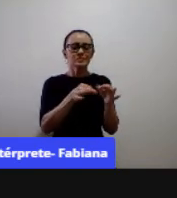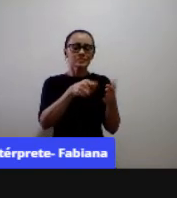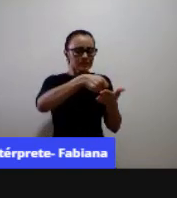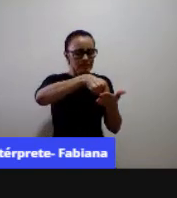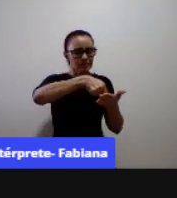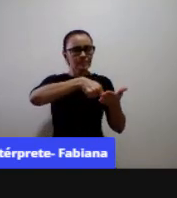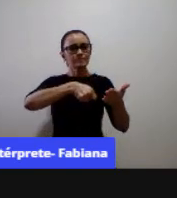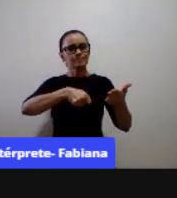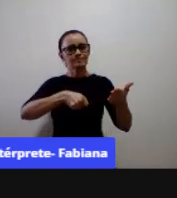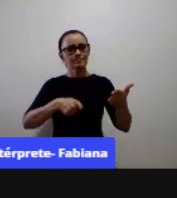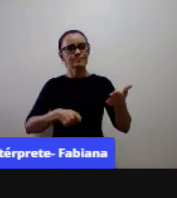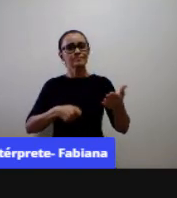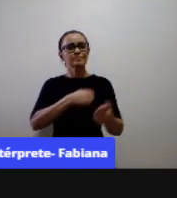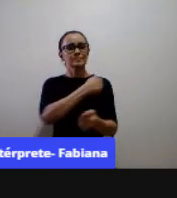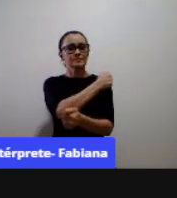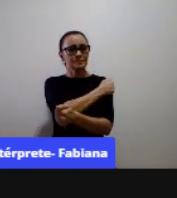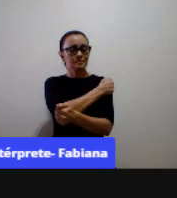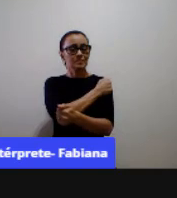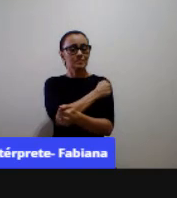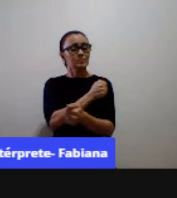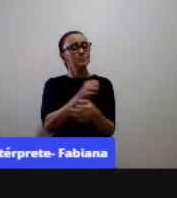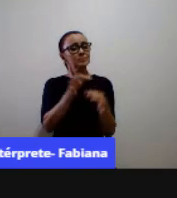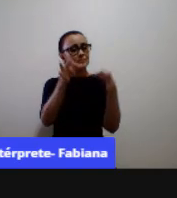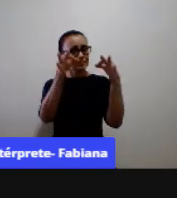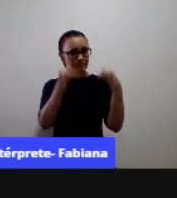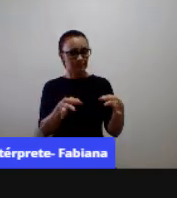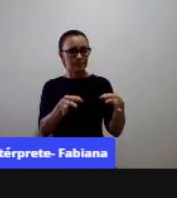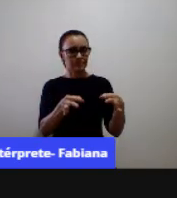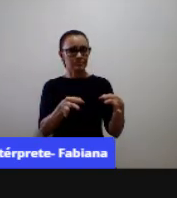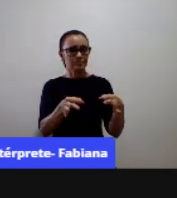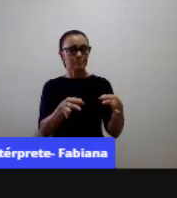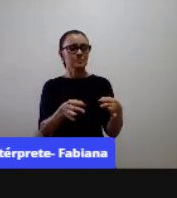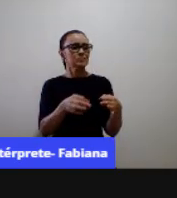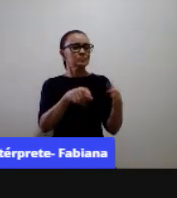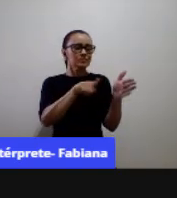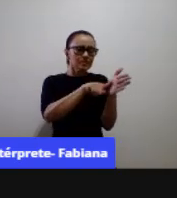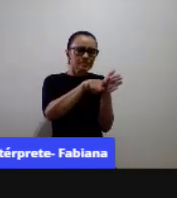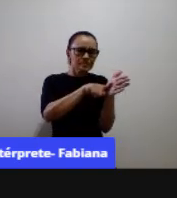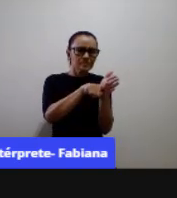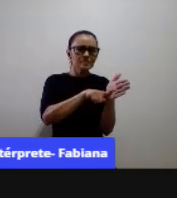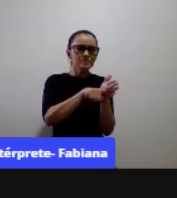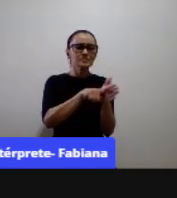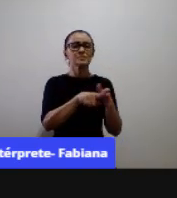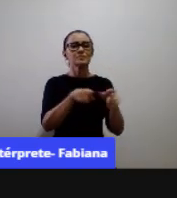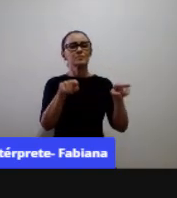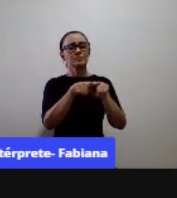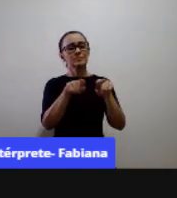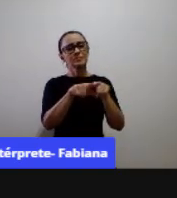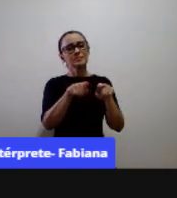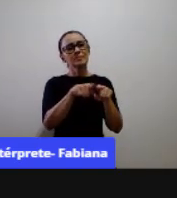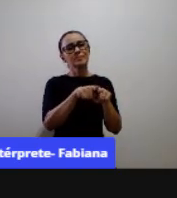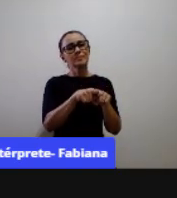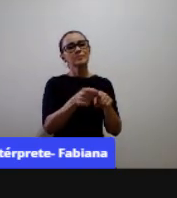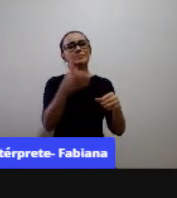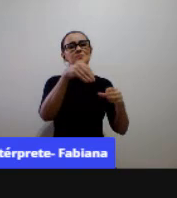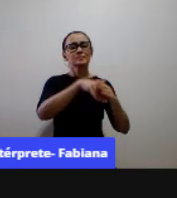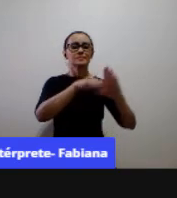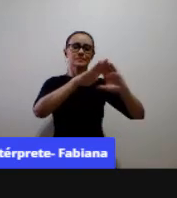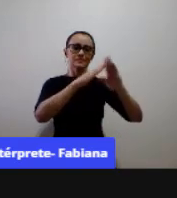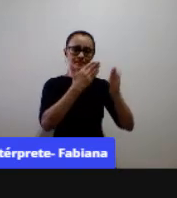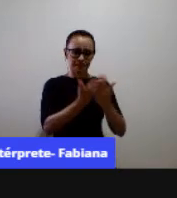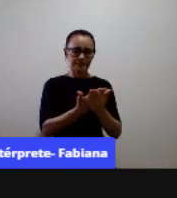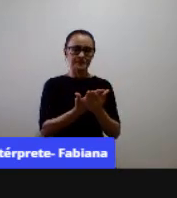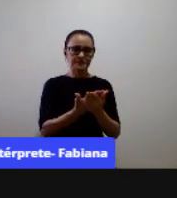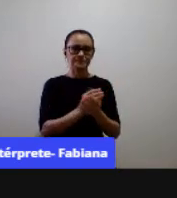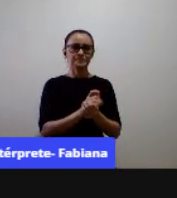daquele indivíduo, tanto na situação clínica como no histórico dele também escolar, né. A gente solicita também para